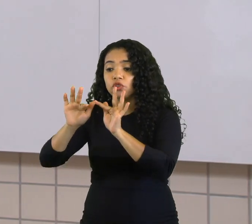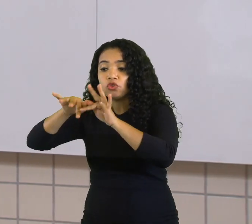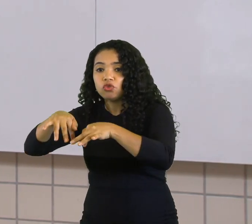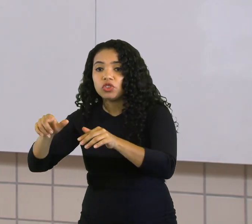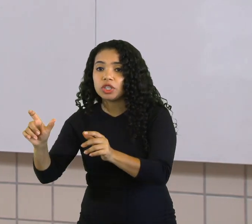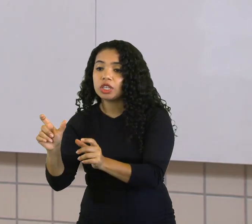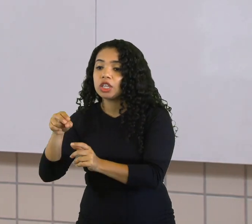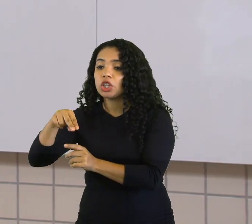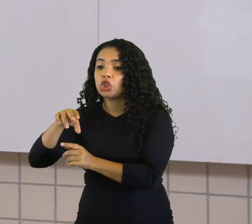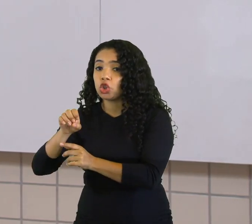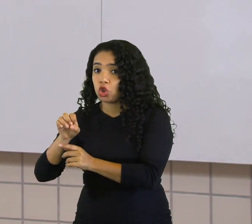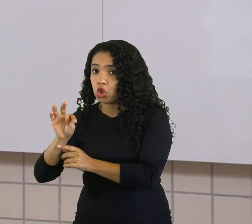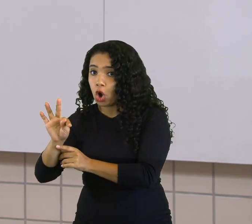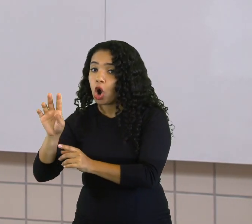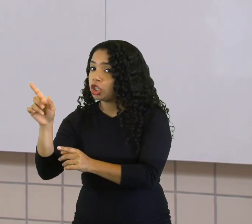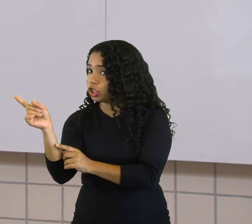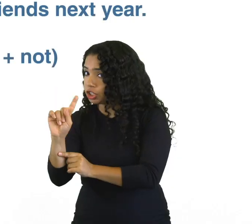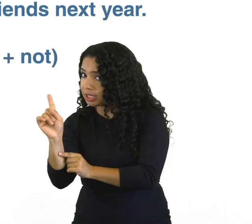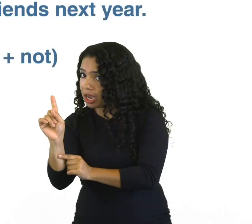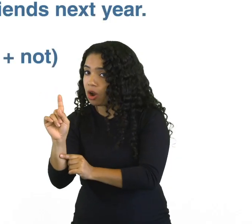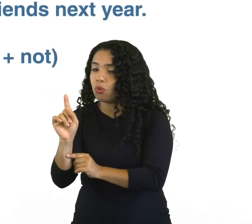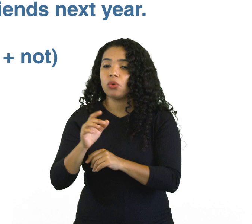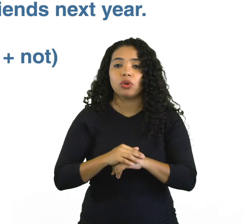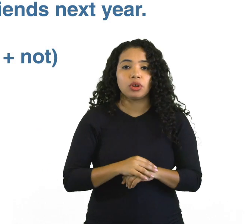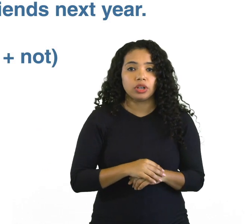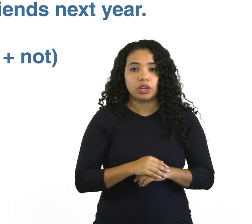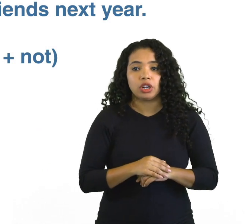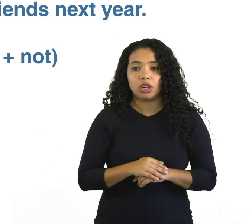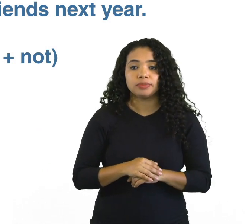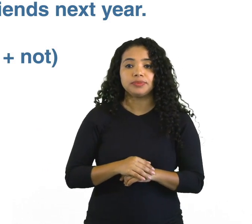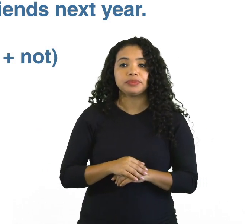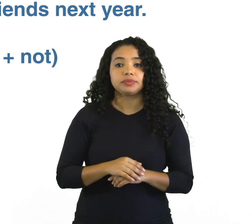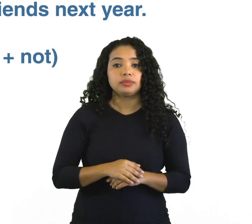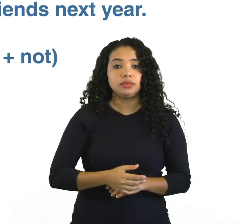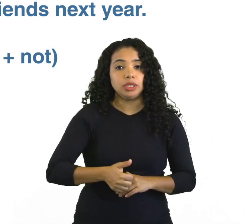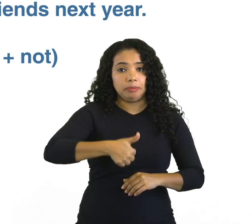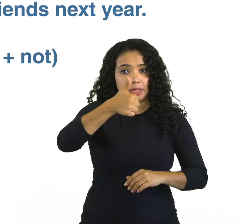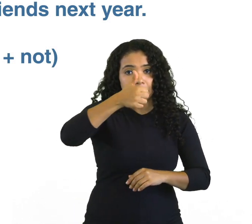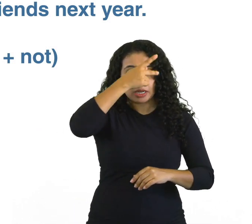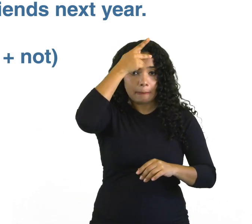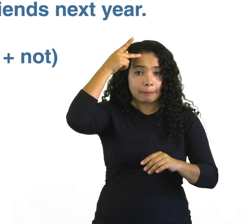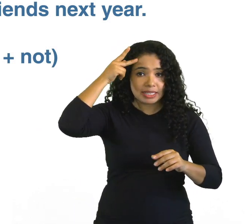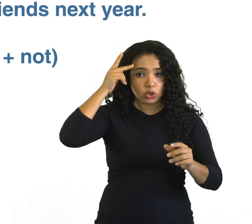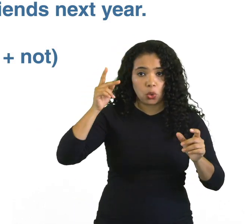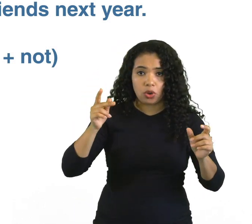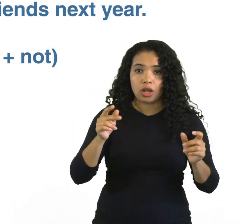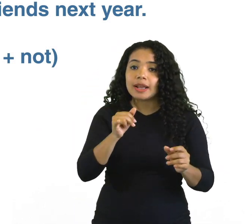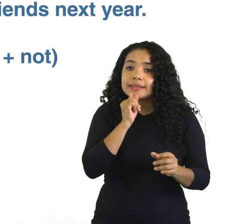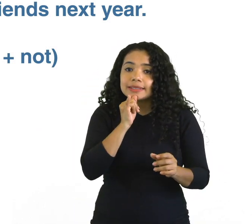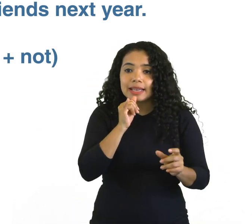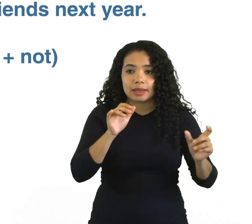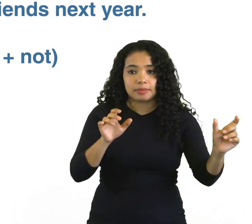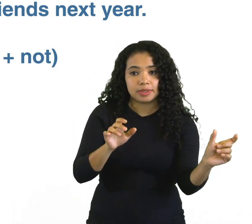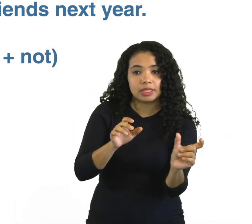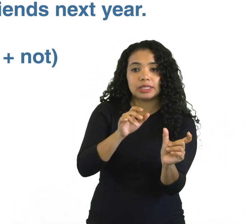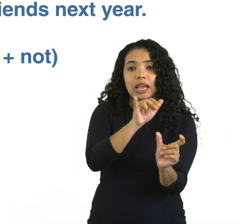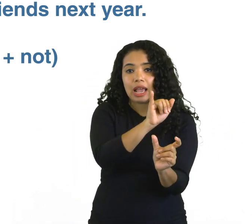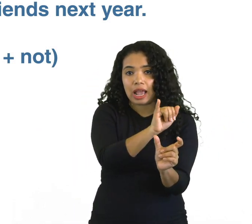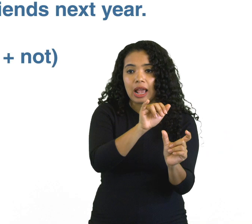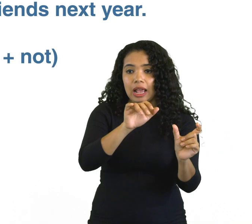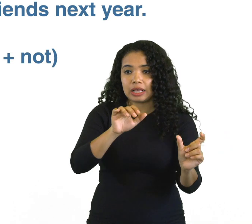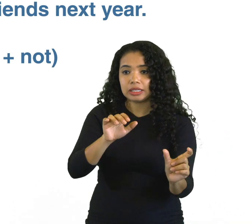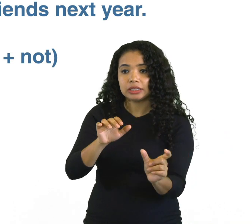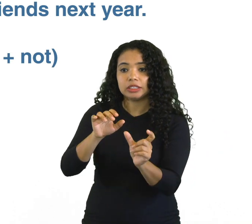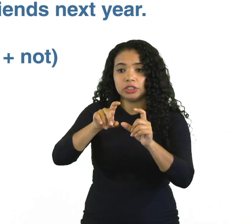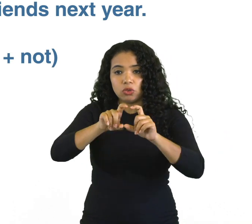negação, após o will. Então, vamos. A primeira pessoa, I, você pode fazer o exemplo. I will not visit my